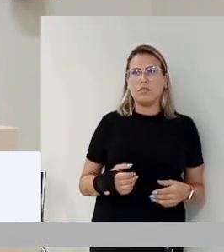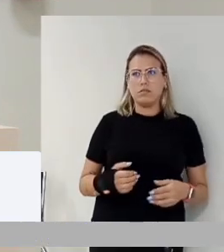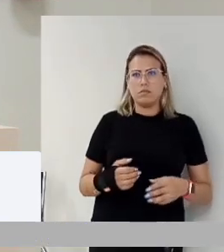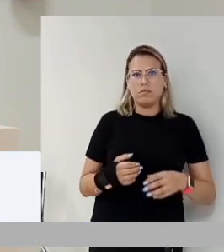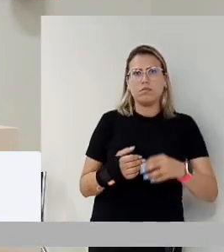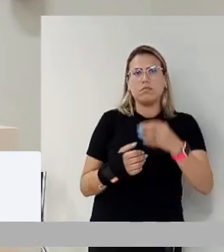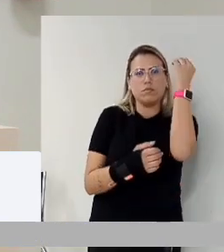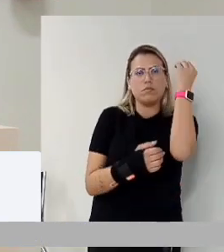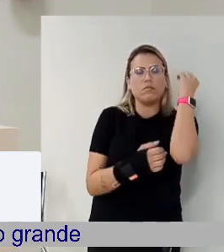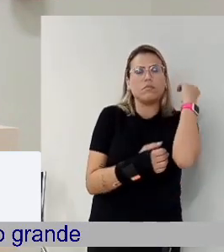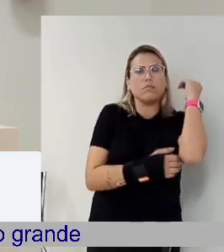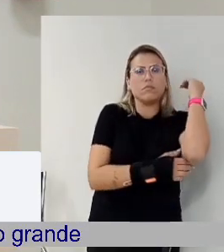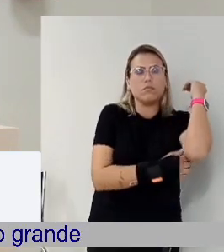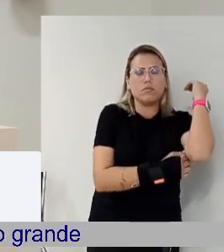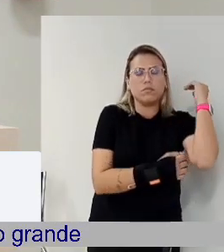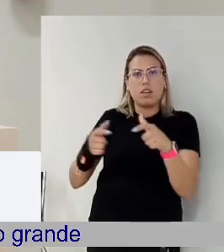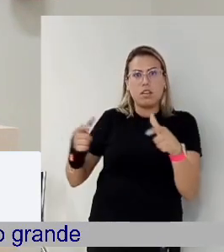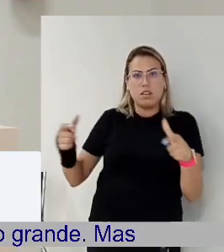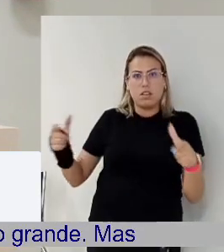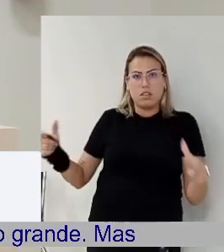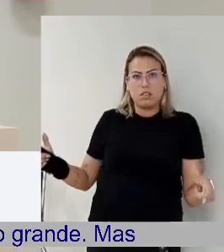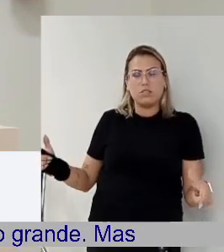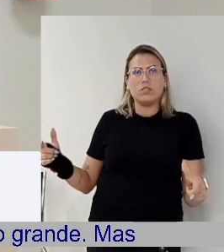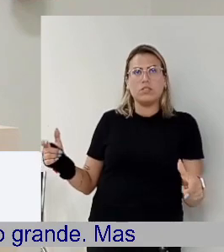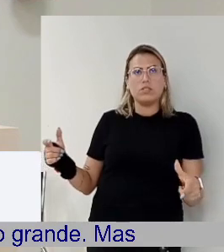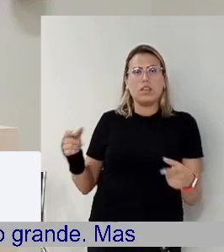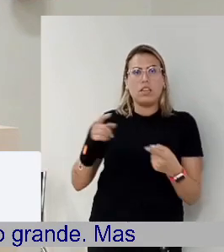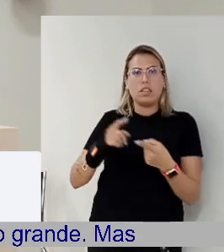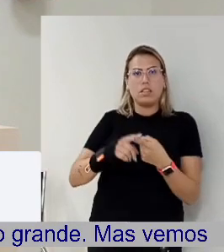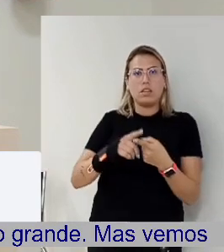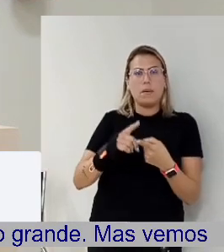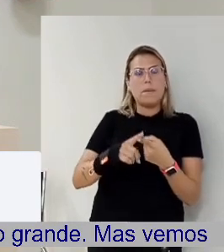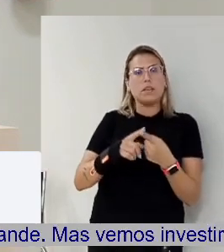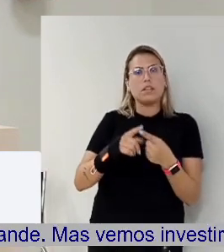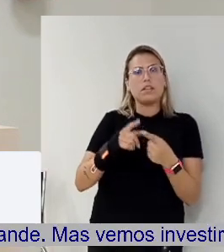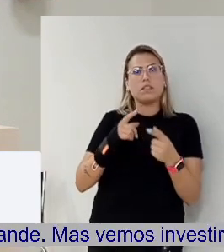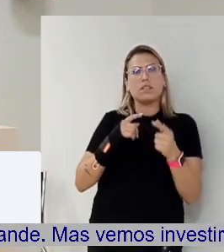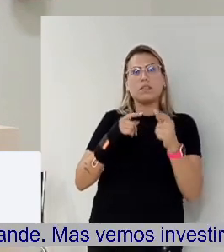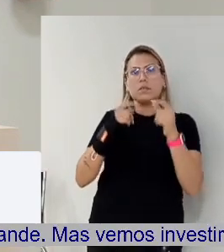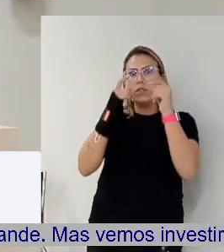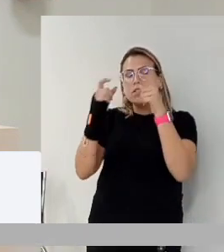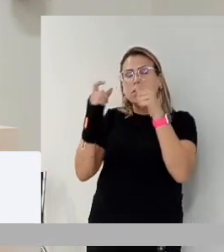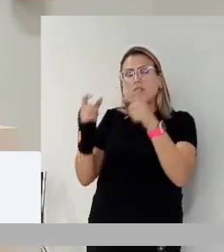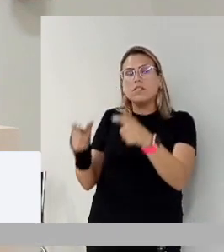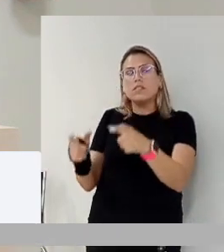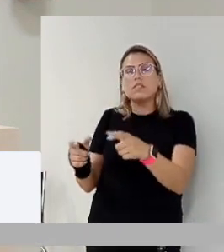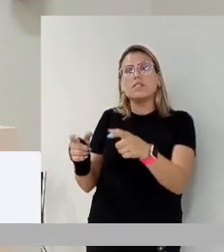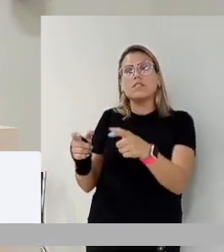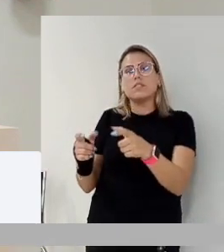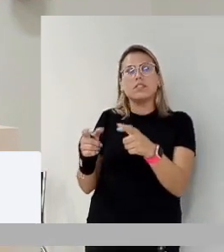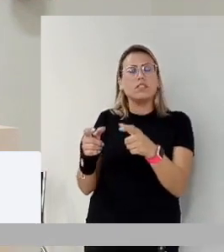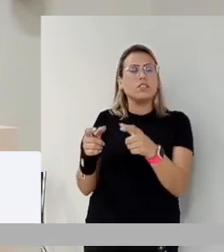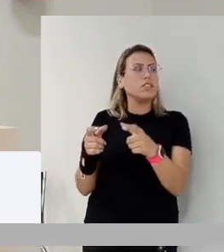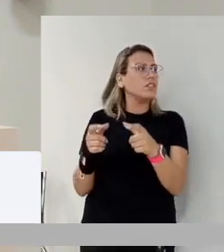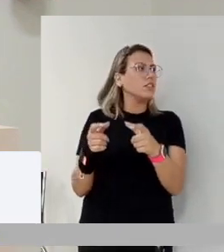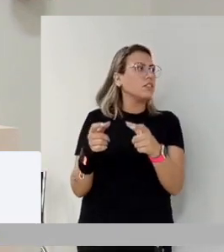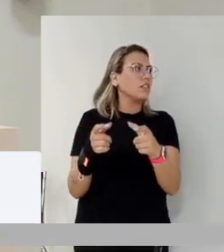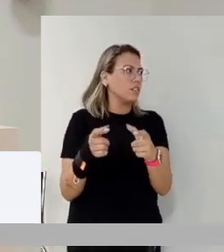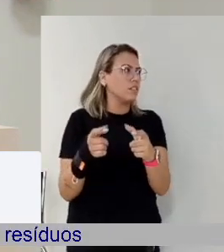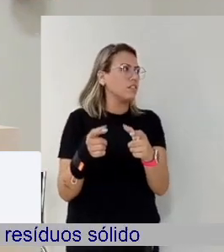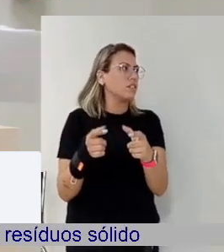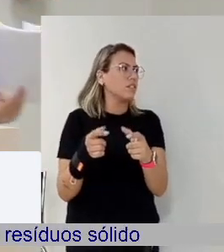manutenção muito grande mas vemos investir investir nessa questão da política de resíduo